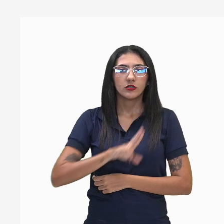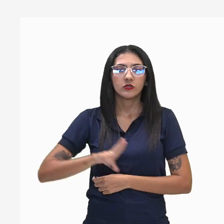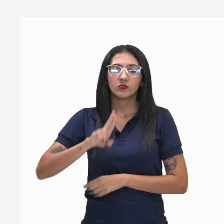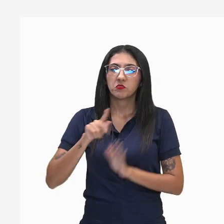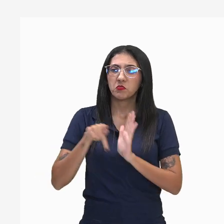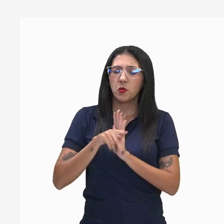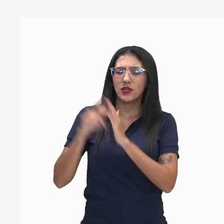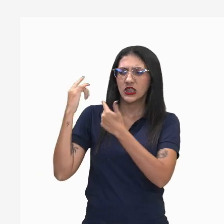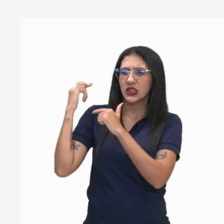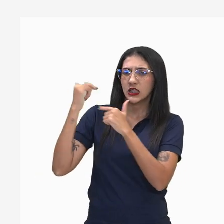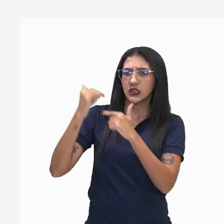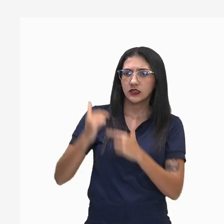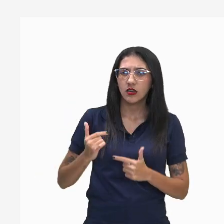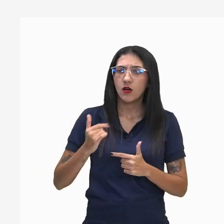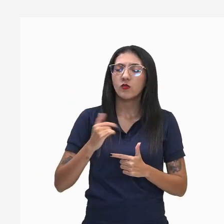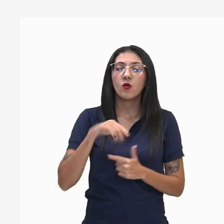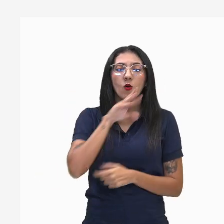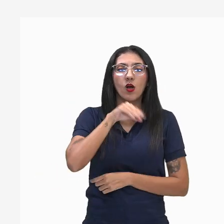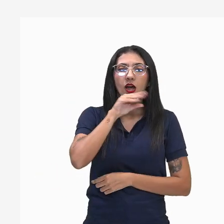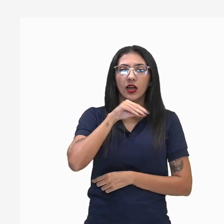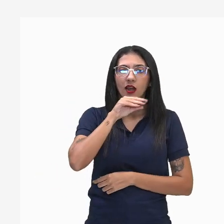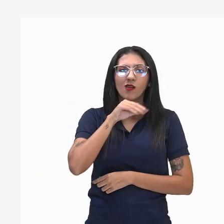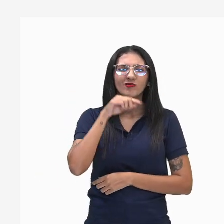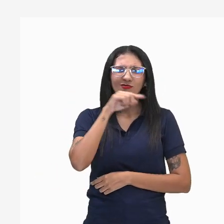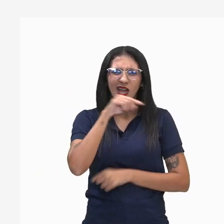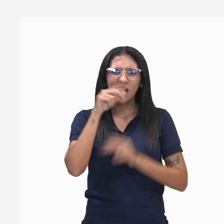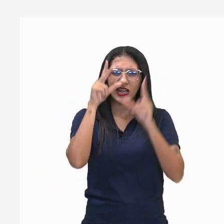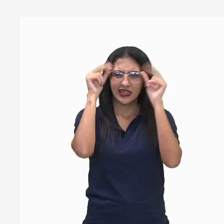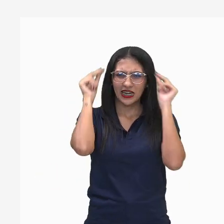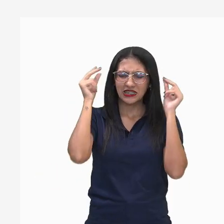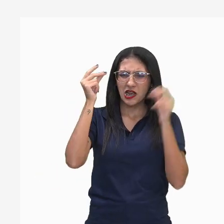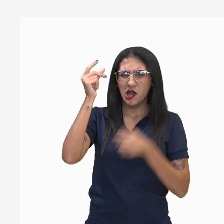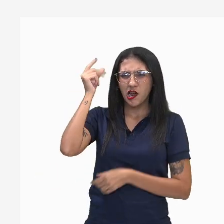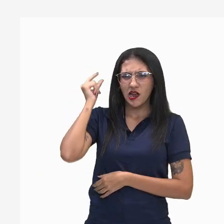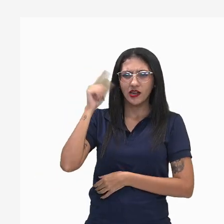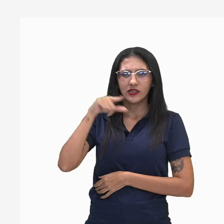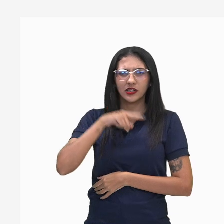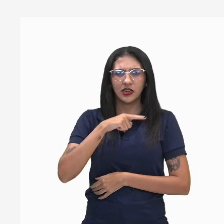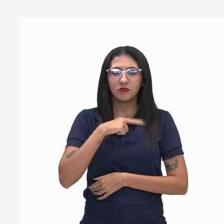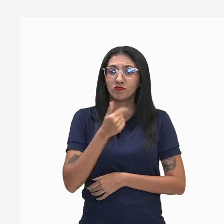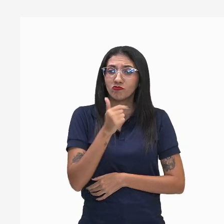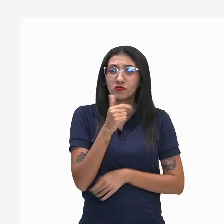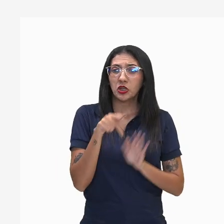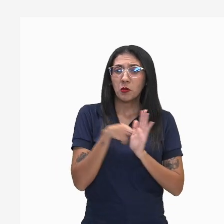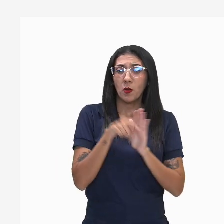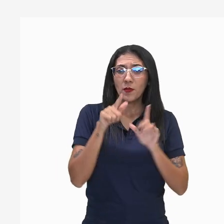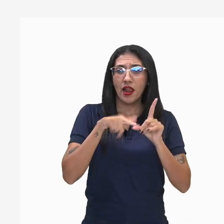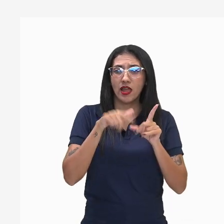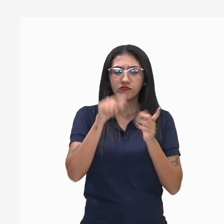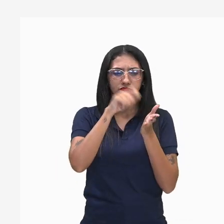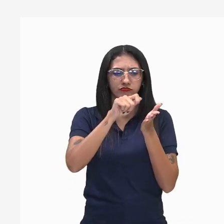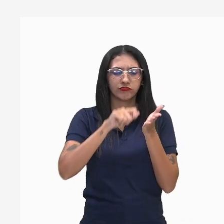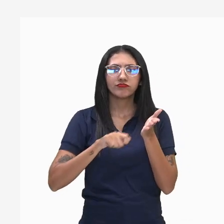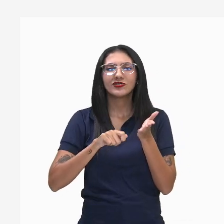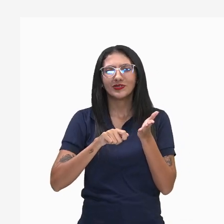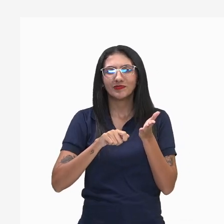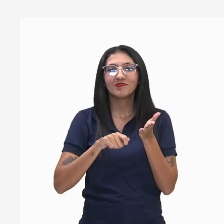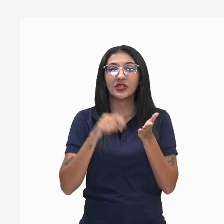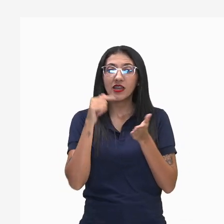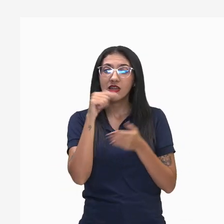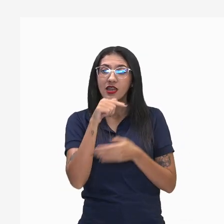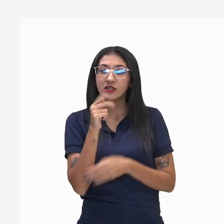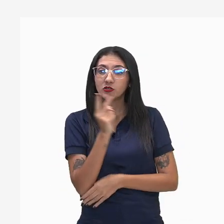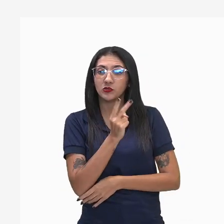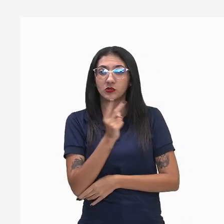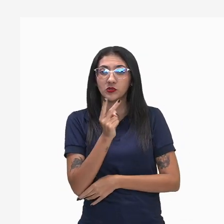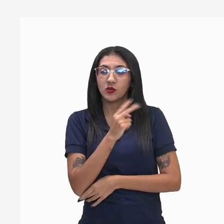a tradição oral da Grécia, antes que a Grécia tivesse o seu próprio alfabeto, e transformam